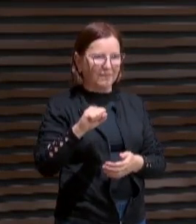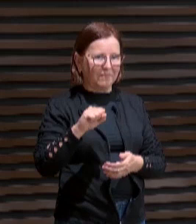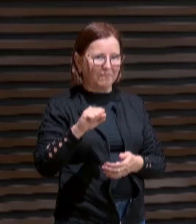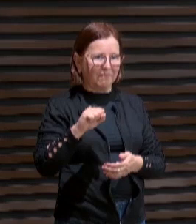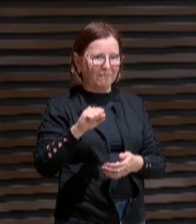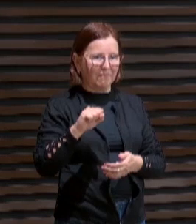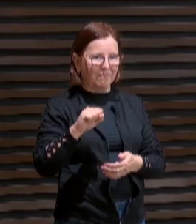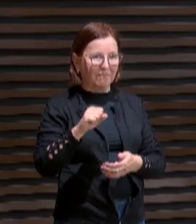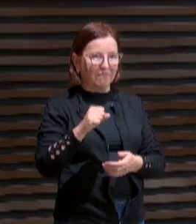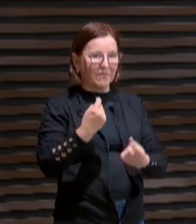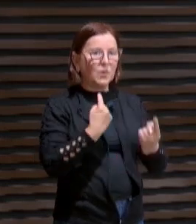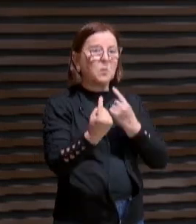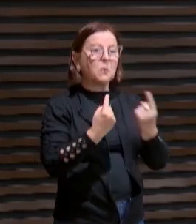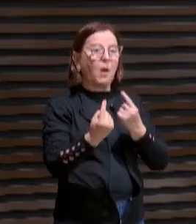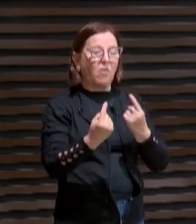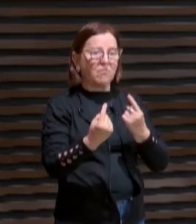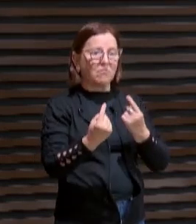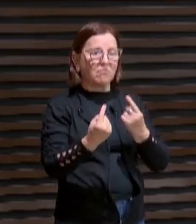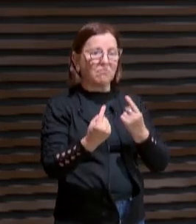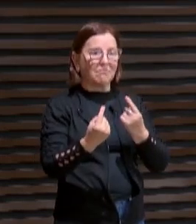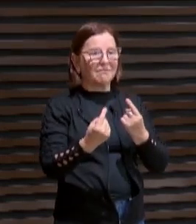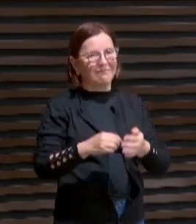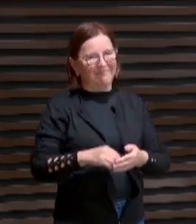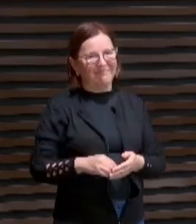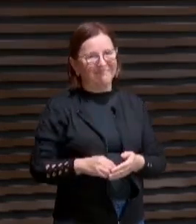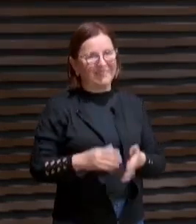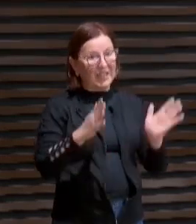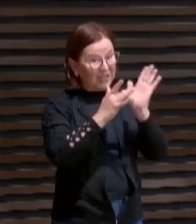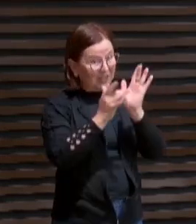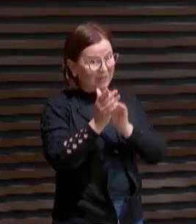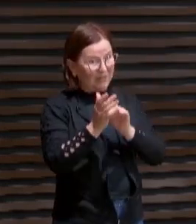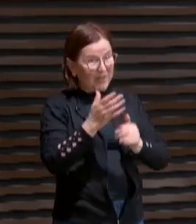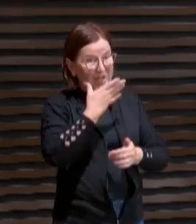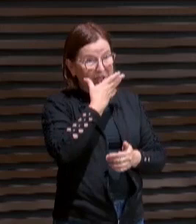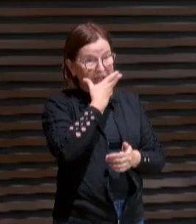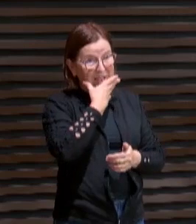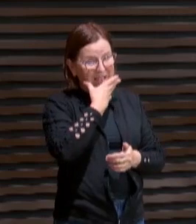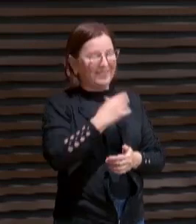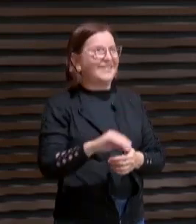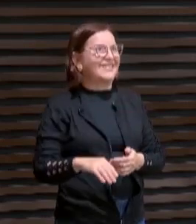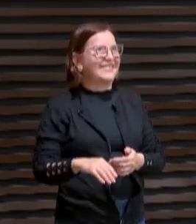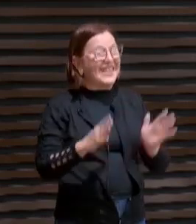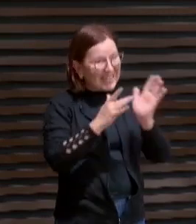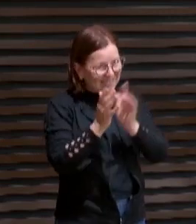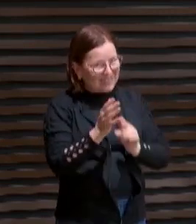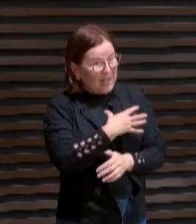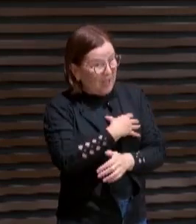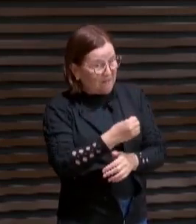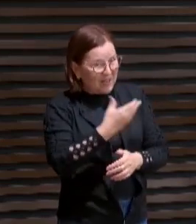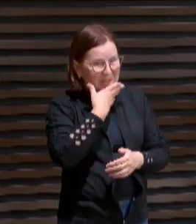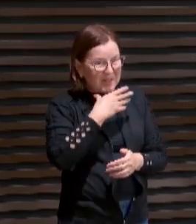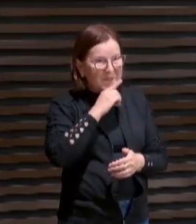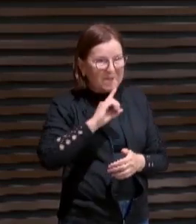Pai? Que Pai? É Jesus o filho do Pai eterno ou é Jesus o filho